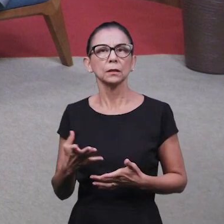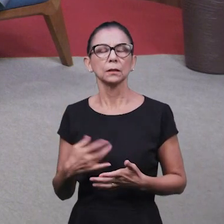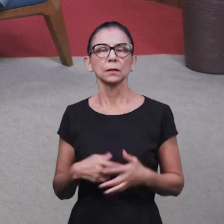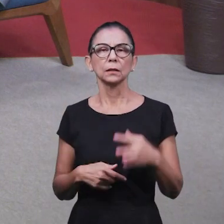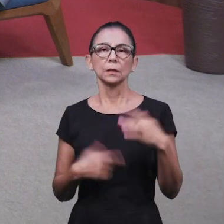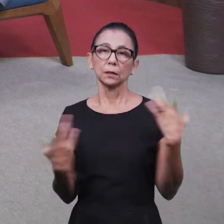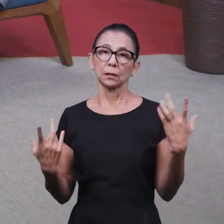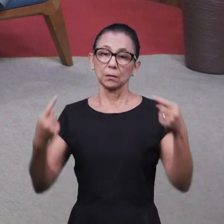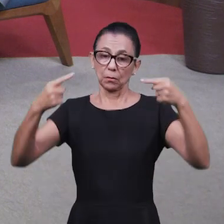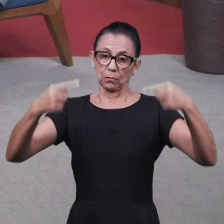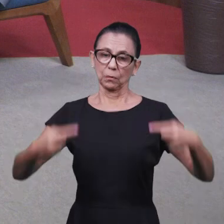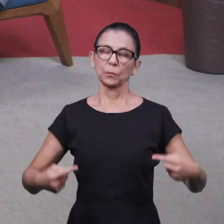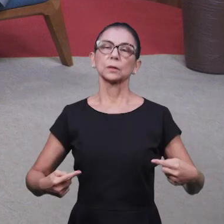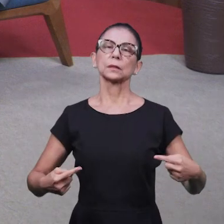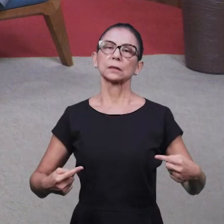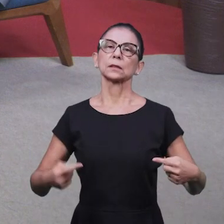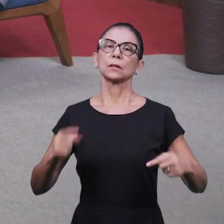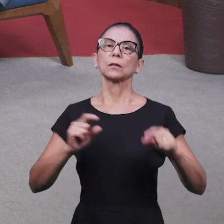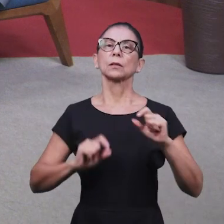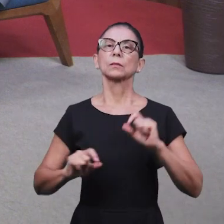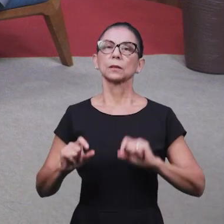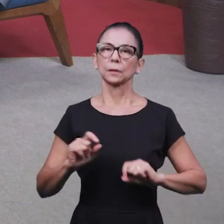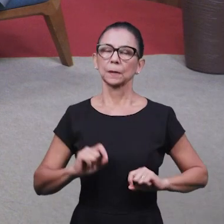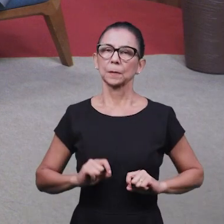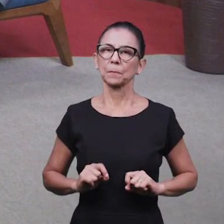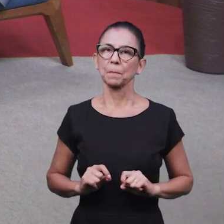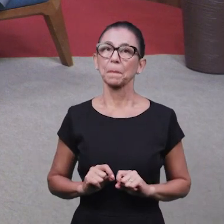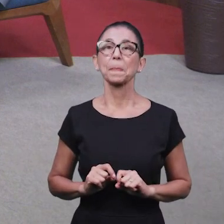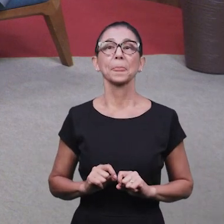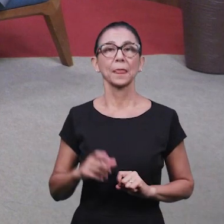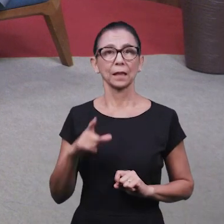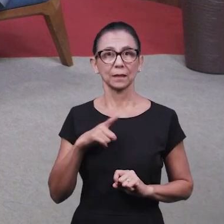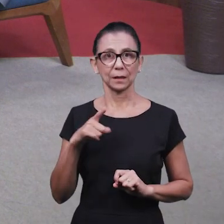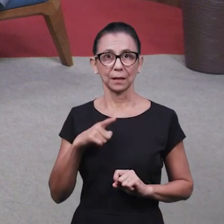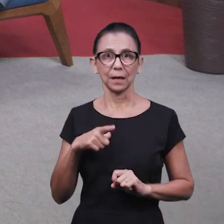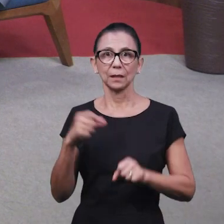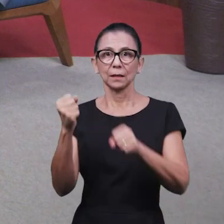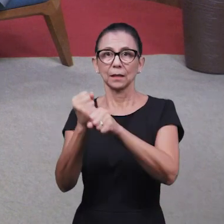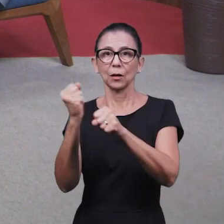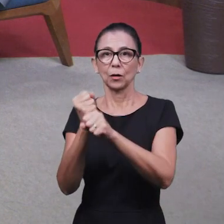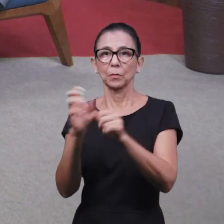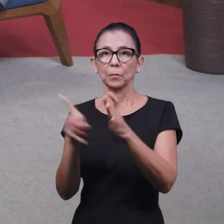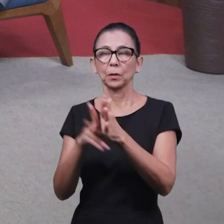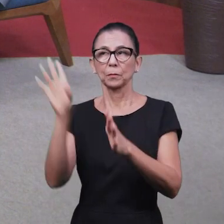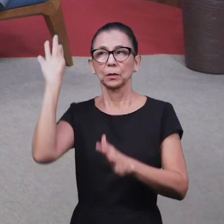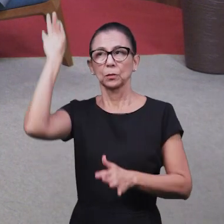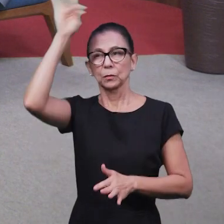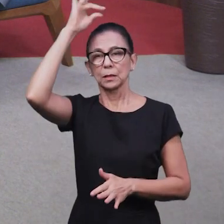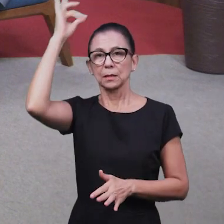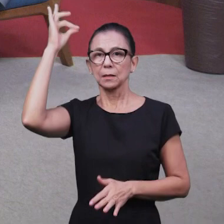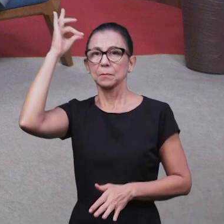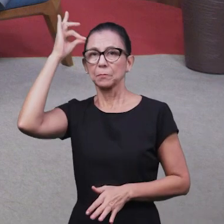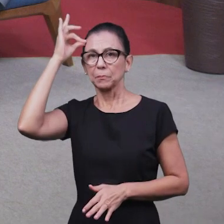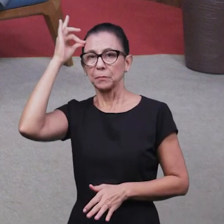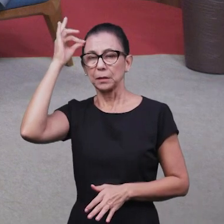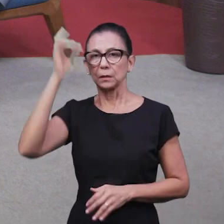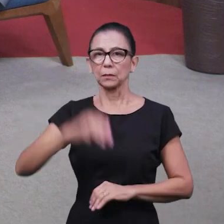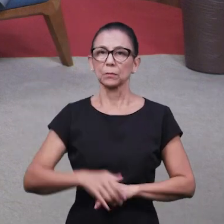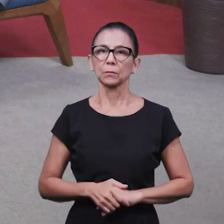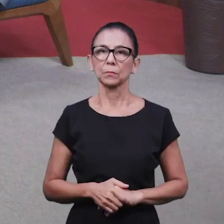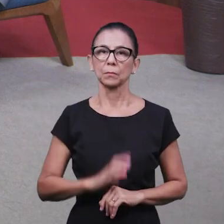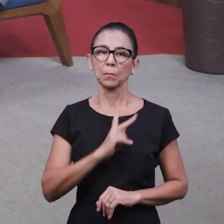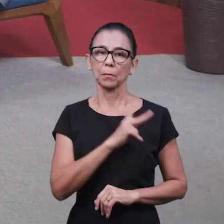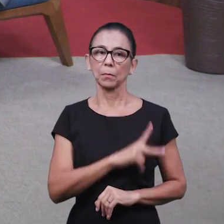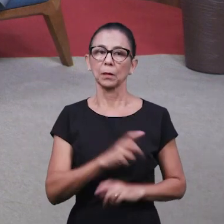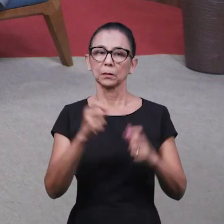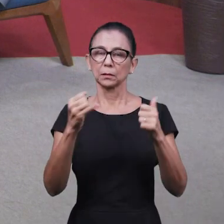esse tipo de oposição é um tipo de oposição que sempre existe na obra do Espírito. Aquele que quer viver piamente, Paulo